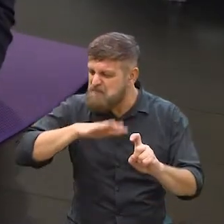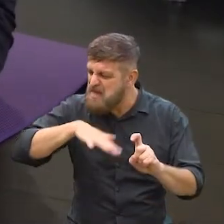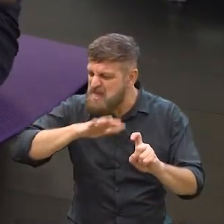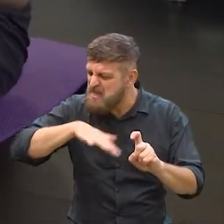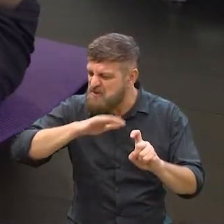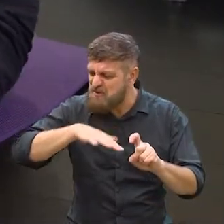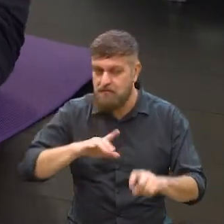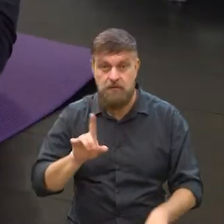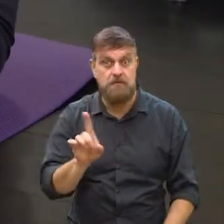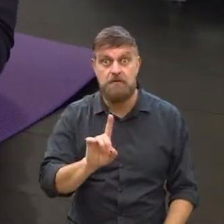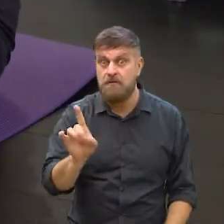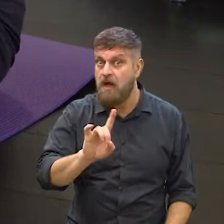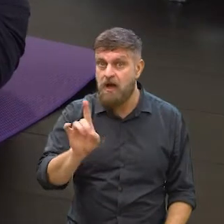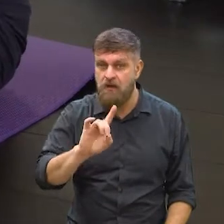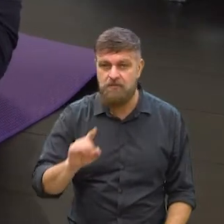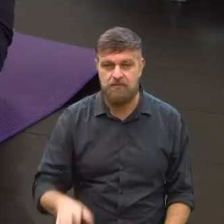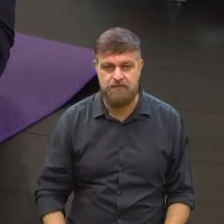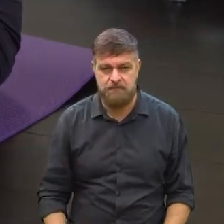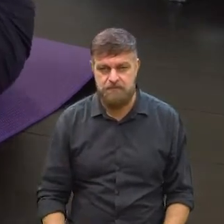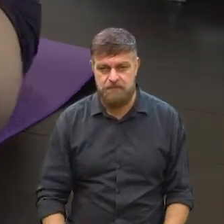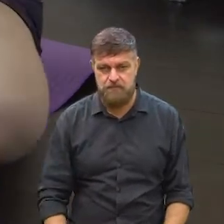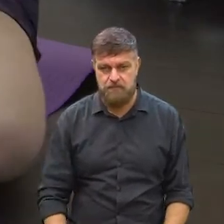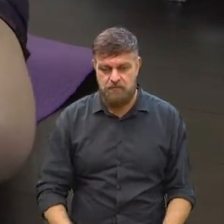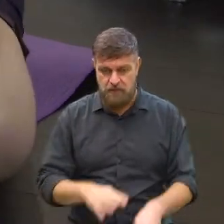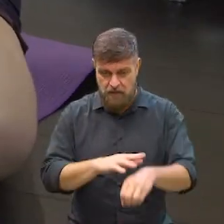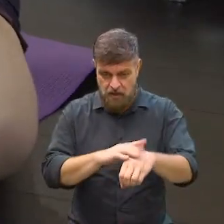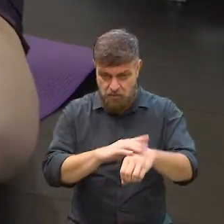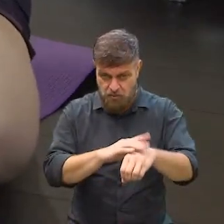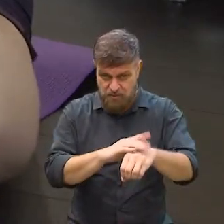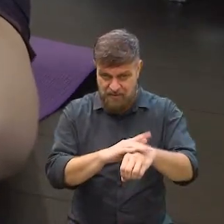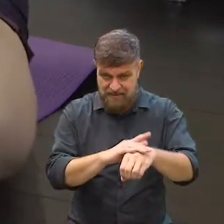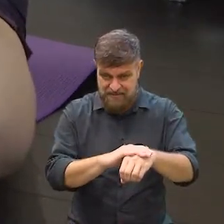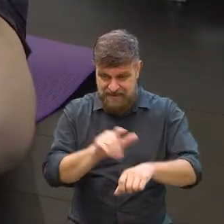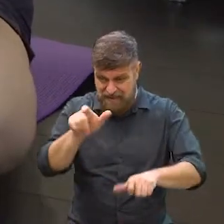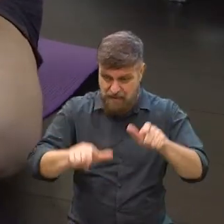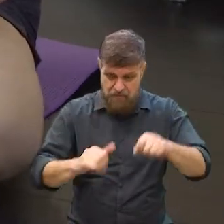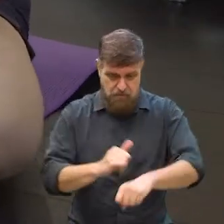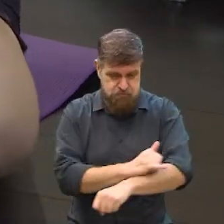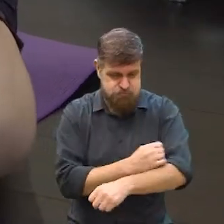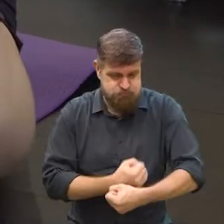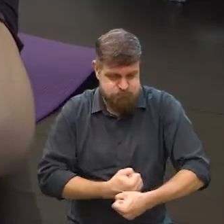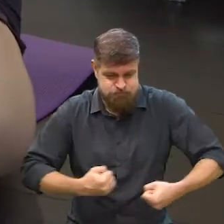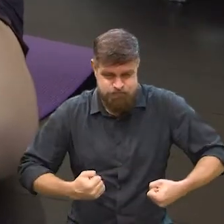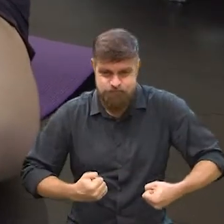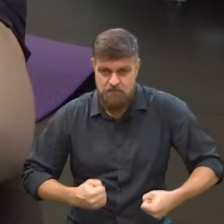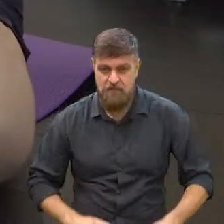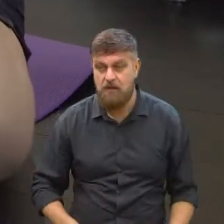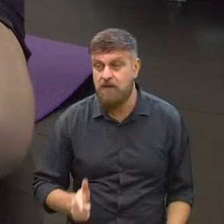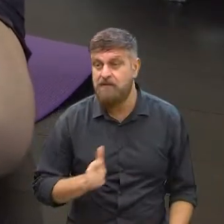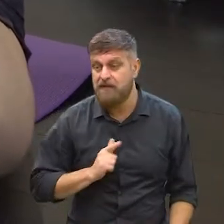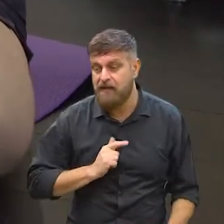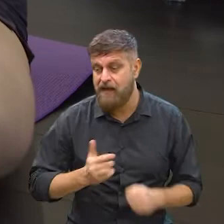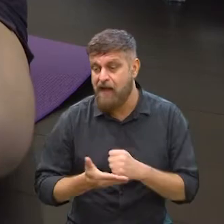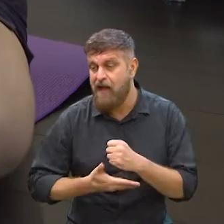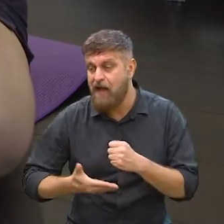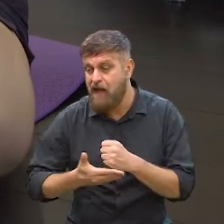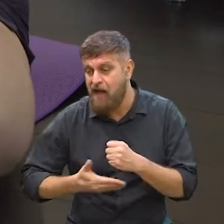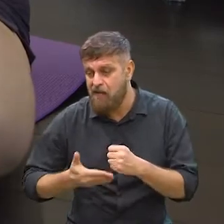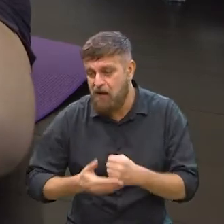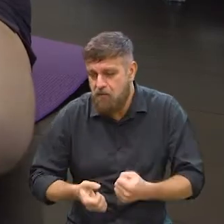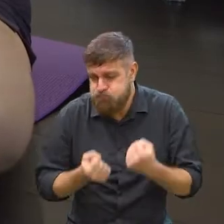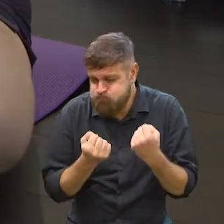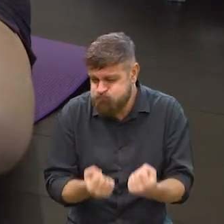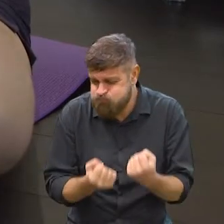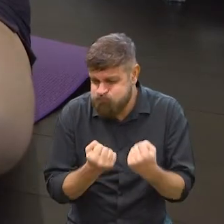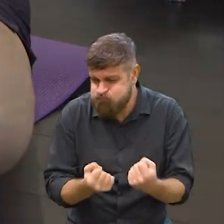fantasiosa. Não é. Se a maior parte das doenças do obeso é causada ou piorada pela